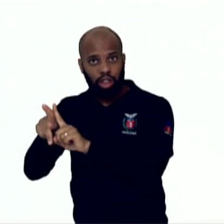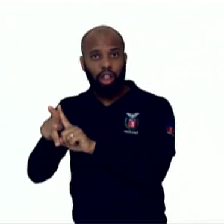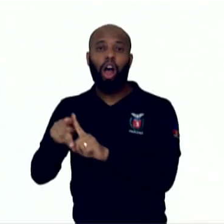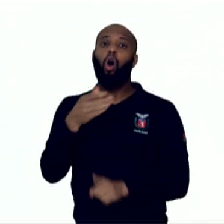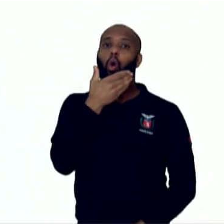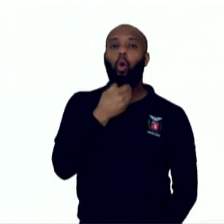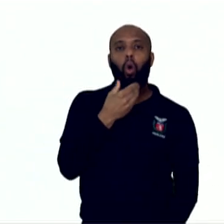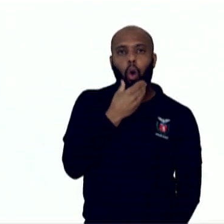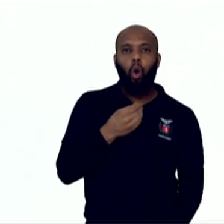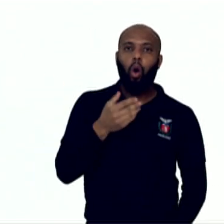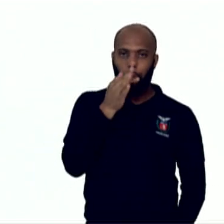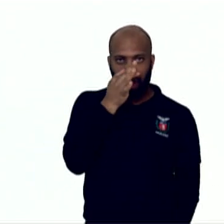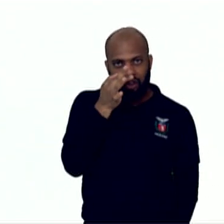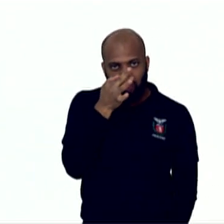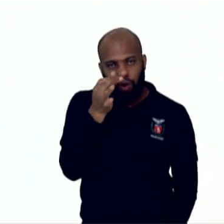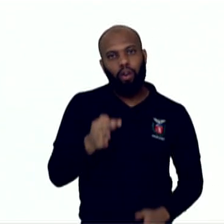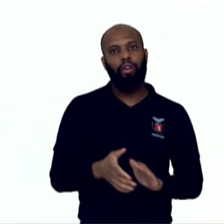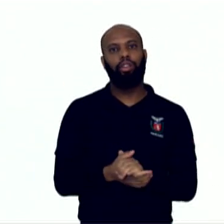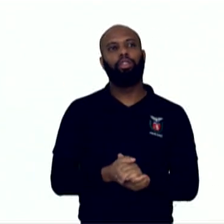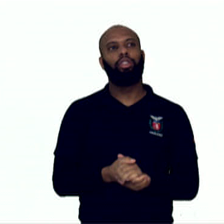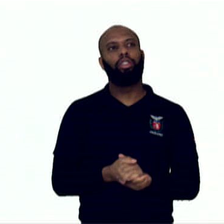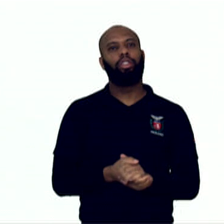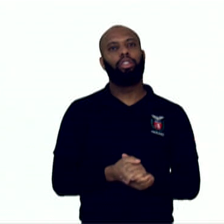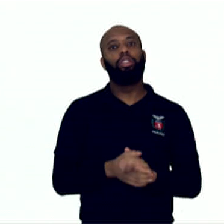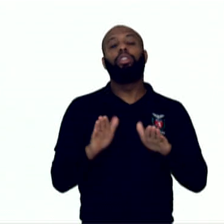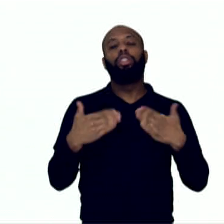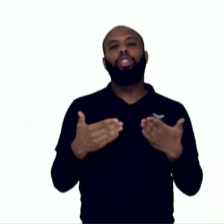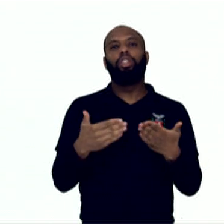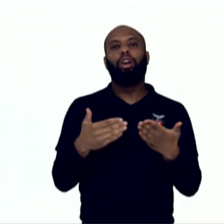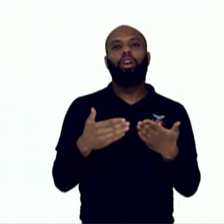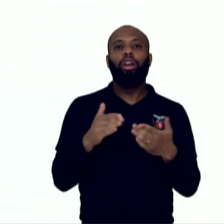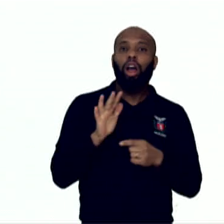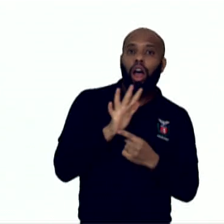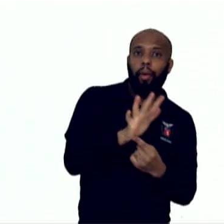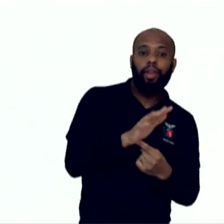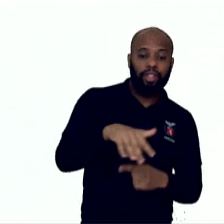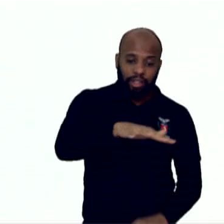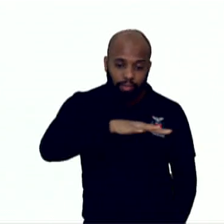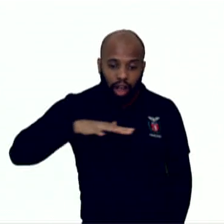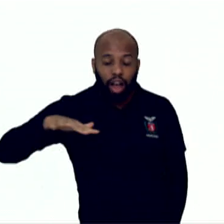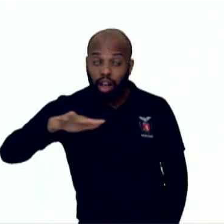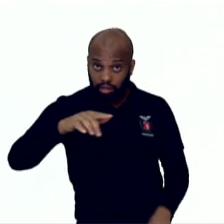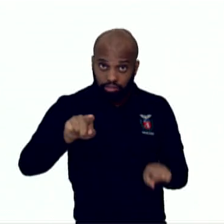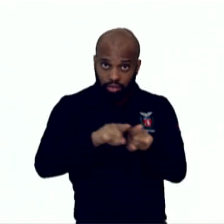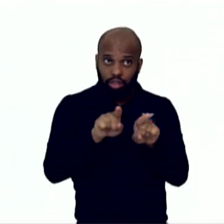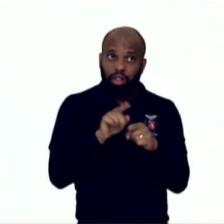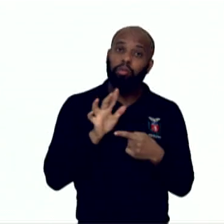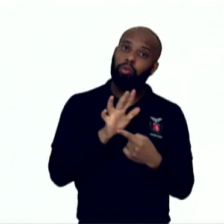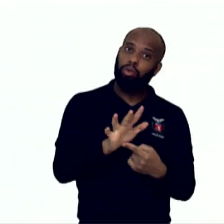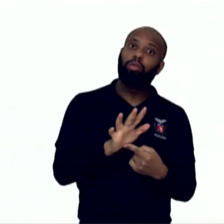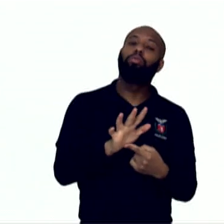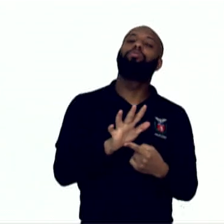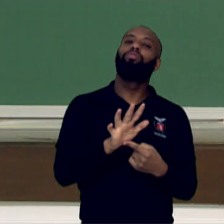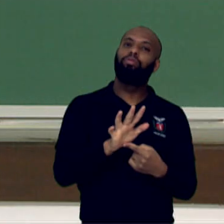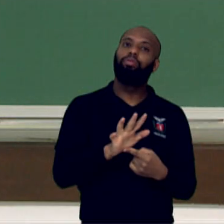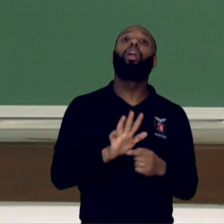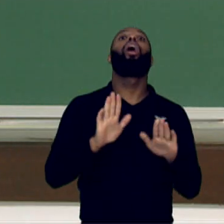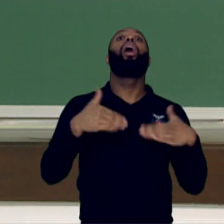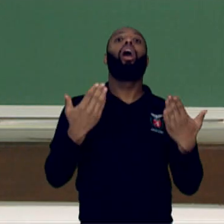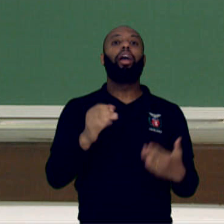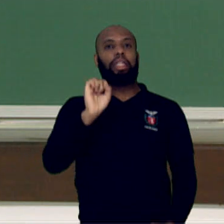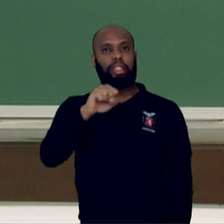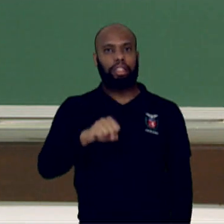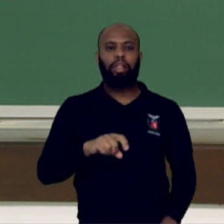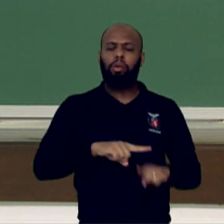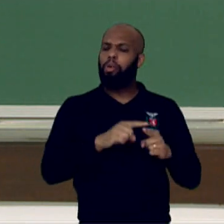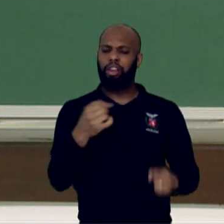o jardineiro, as flores. E não é apresentado o espaço também? Ah, vocês vão dizer,